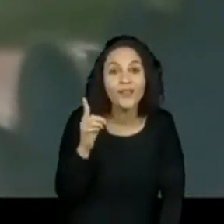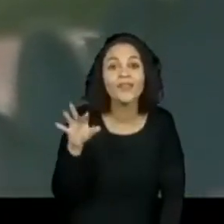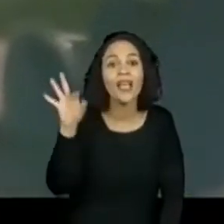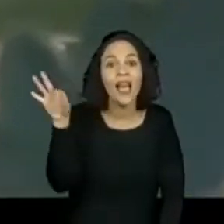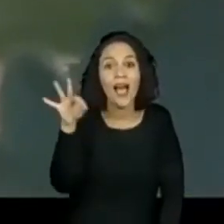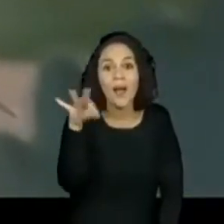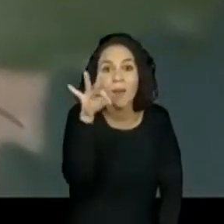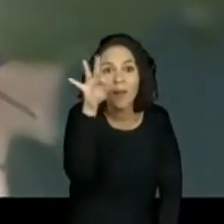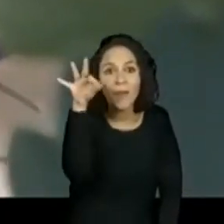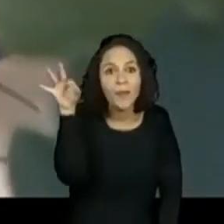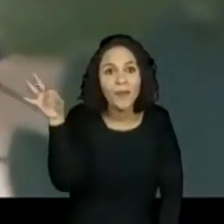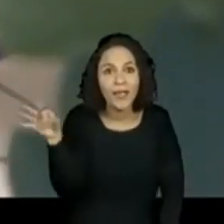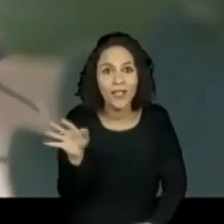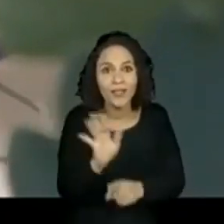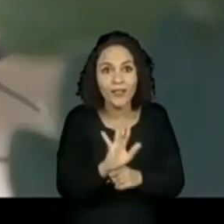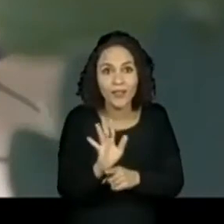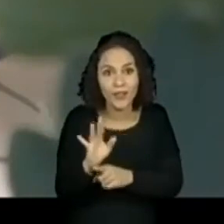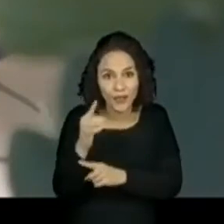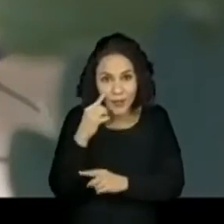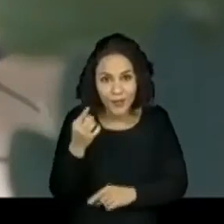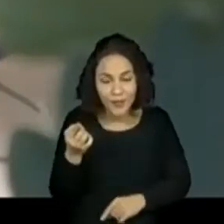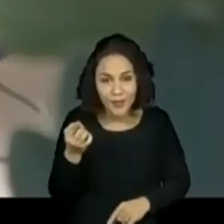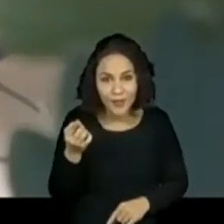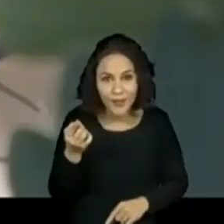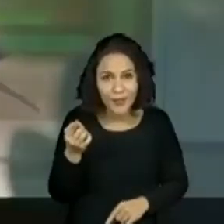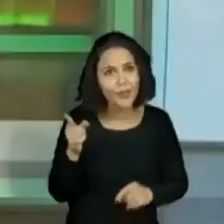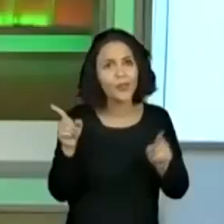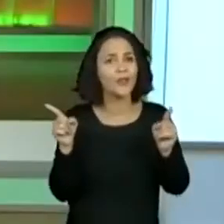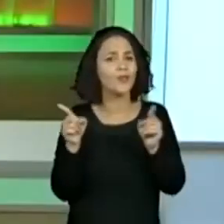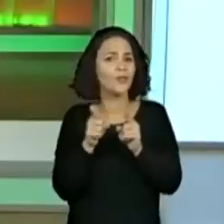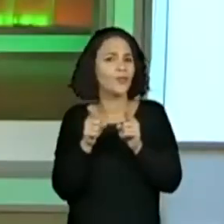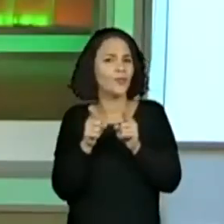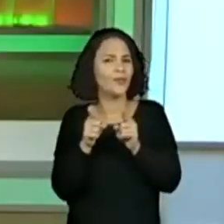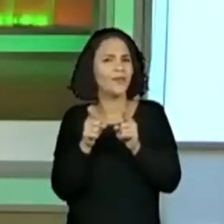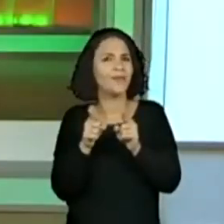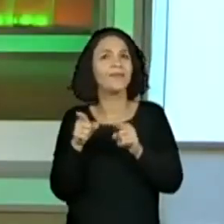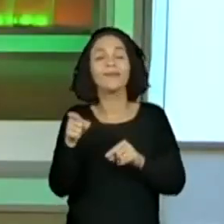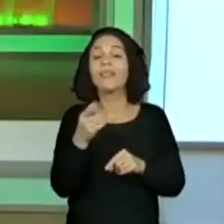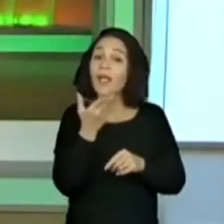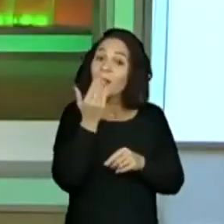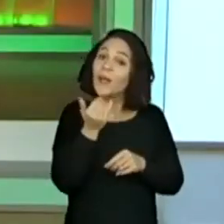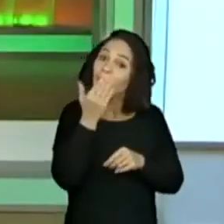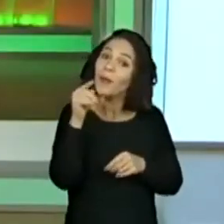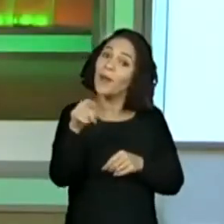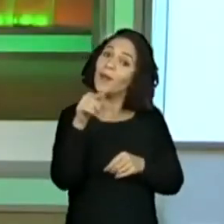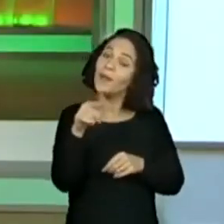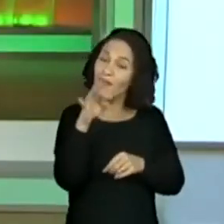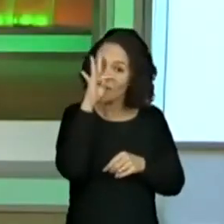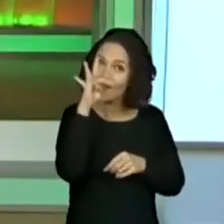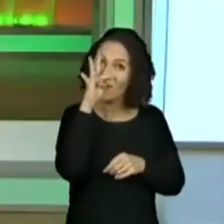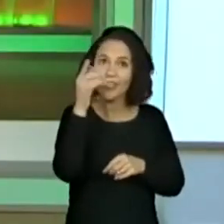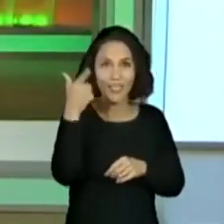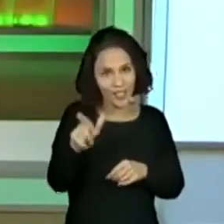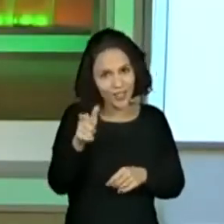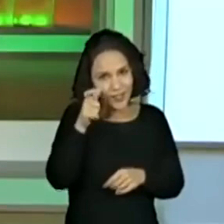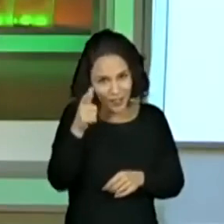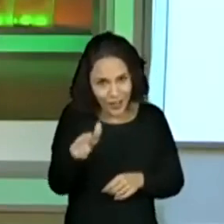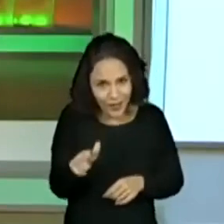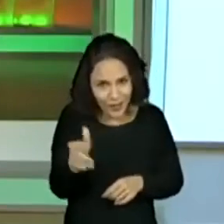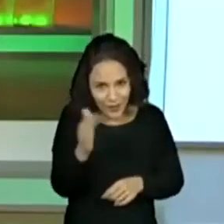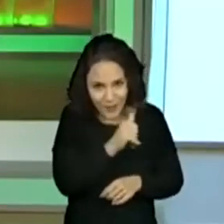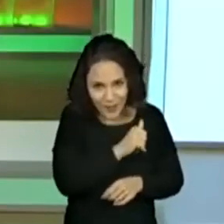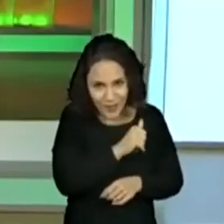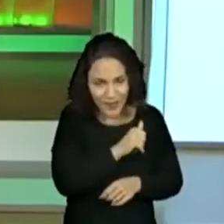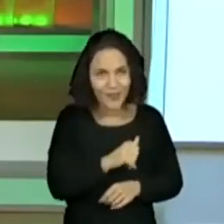aí no vídeo. Bem curtinho. Estava se alimentando, não é? Podemos assistir novamente, mais uma